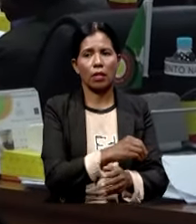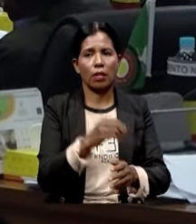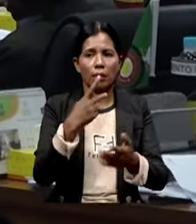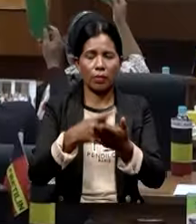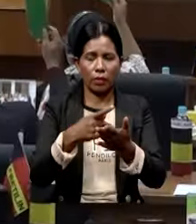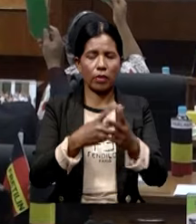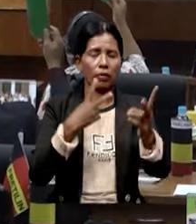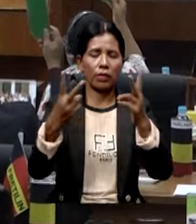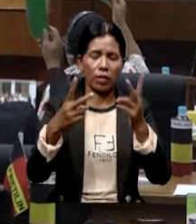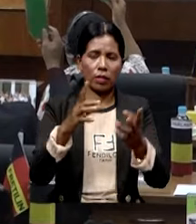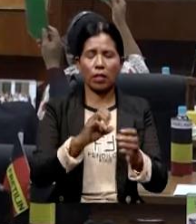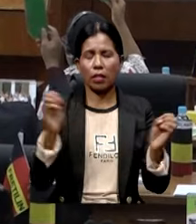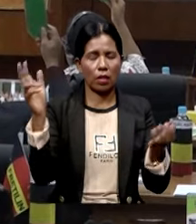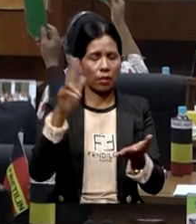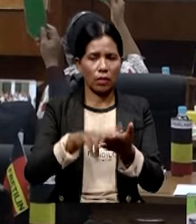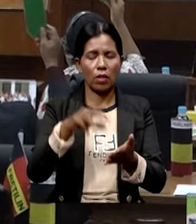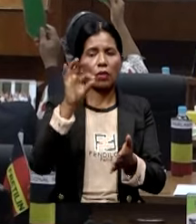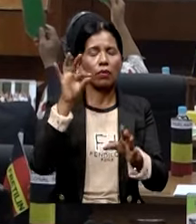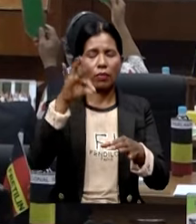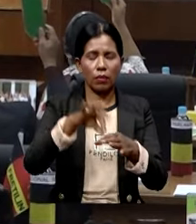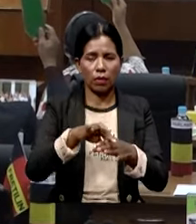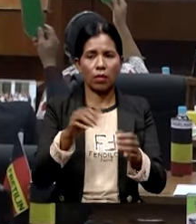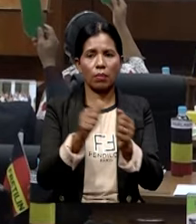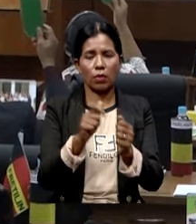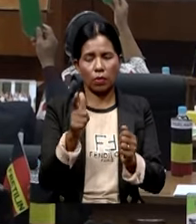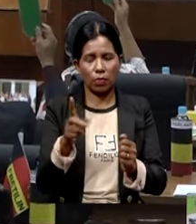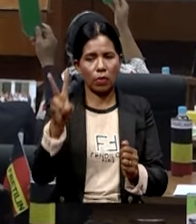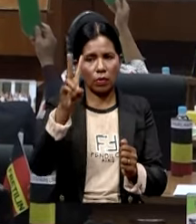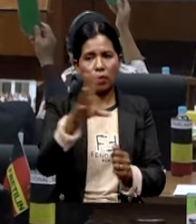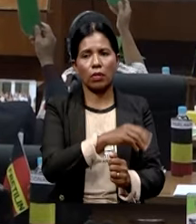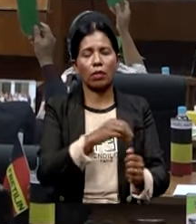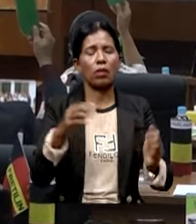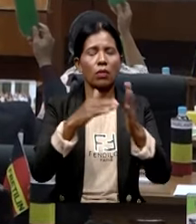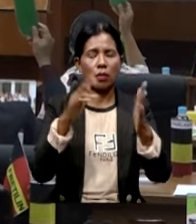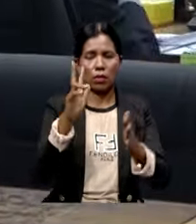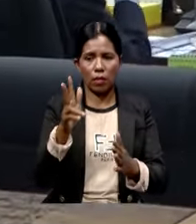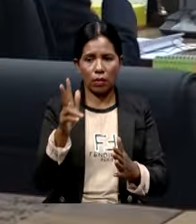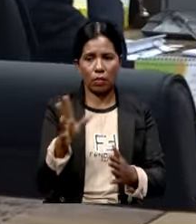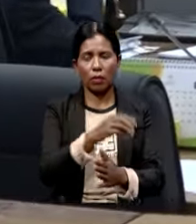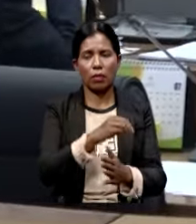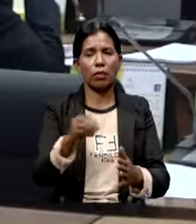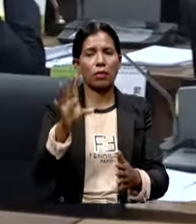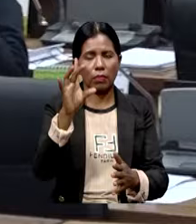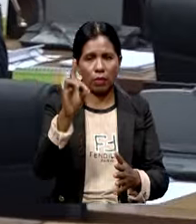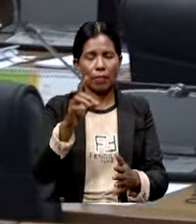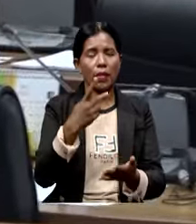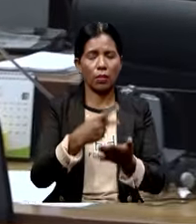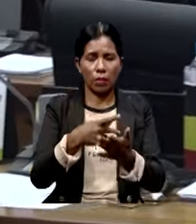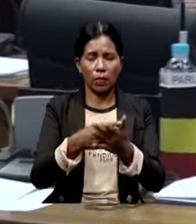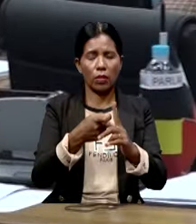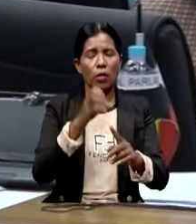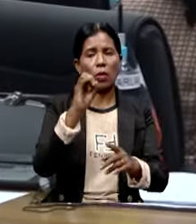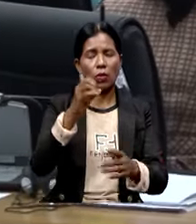proposta viaja na estrangeiro, la passa o voto a favor, ruanulo restringido, contra, tornulo, no abstenção, o alo. Total proposta orçamento